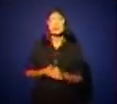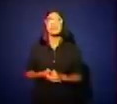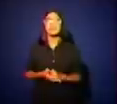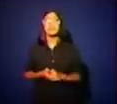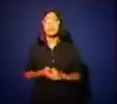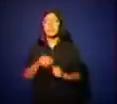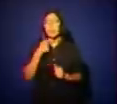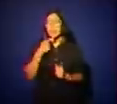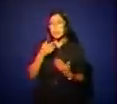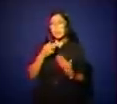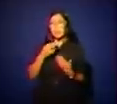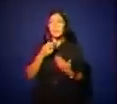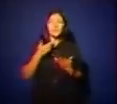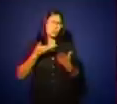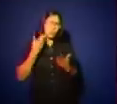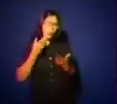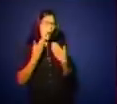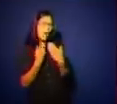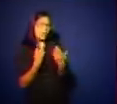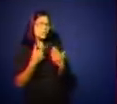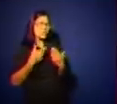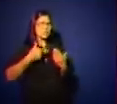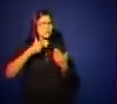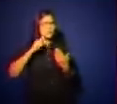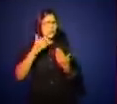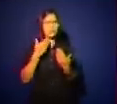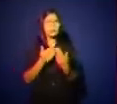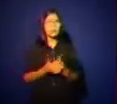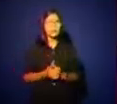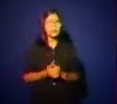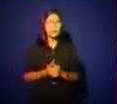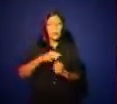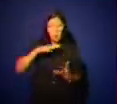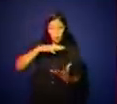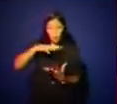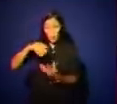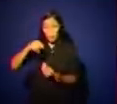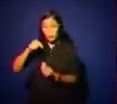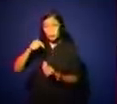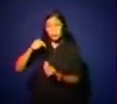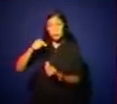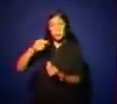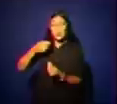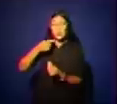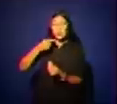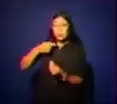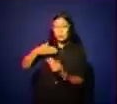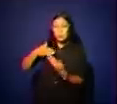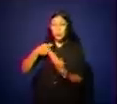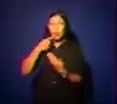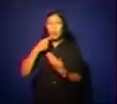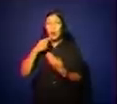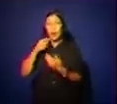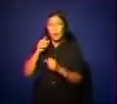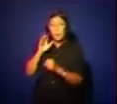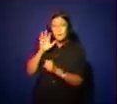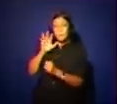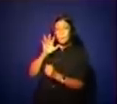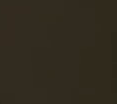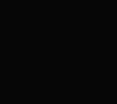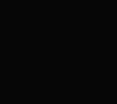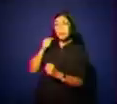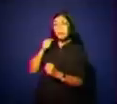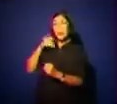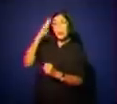Roberto como a gente comentou antes o mundo desde o final do ano passado Ficou muito favorável ao Brasil com digamos